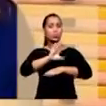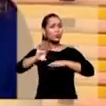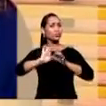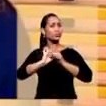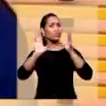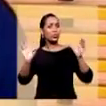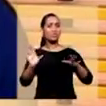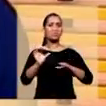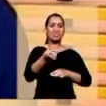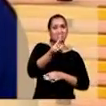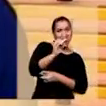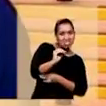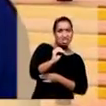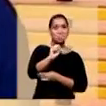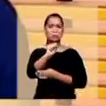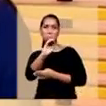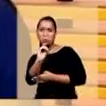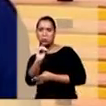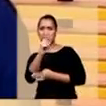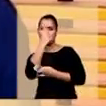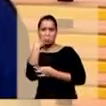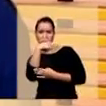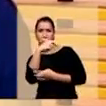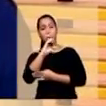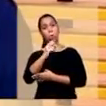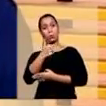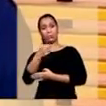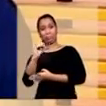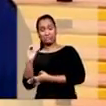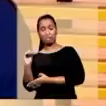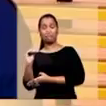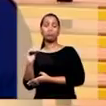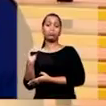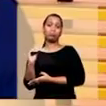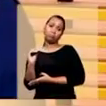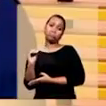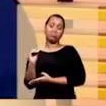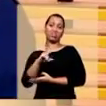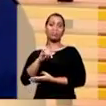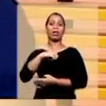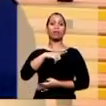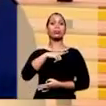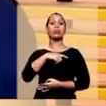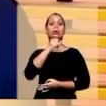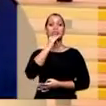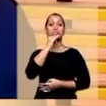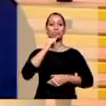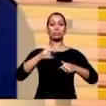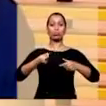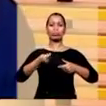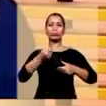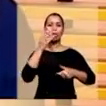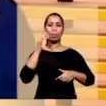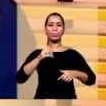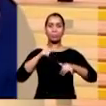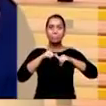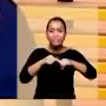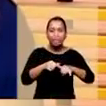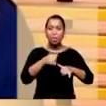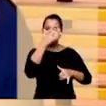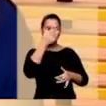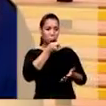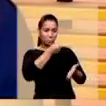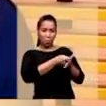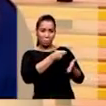cursos livres de 60, 80 ou 100 horas. E teremos operador de caixa, que é uma